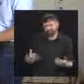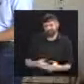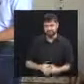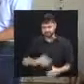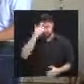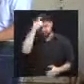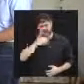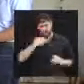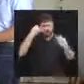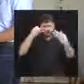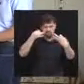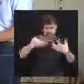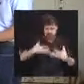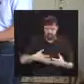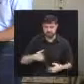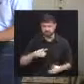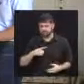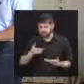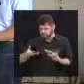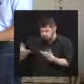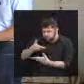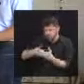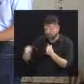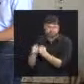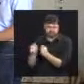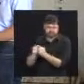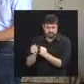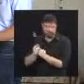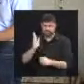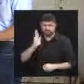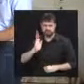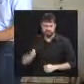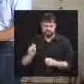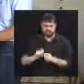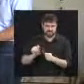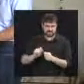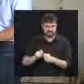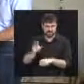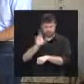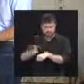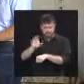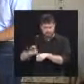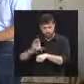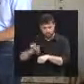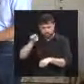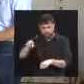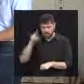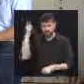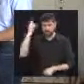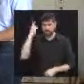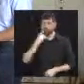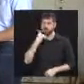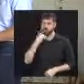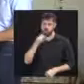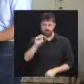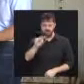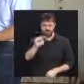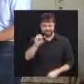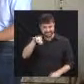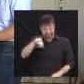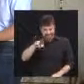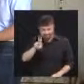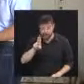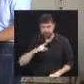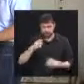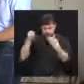Aí eu me identifiquei, eu me dou otimamente bem com Hansen, já dei inclusive curso lá no SAMU sobre microsistemas e tudo mais, porque eu